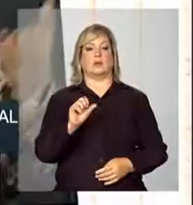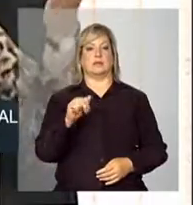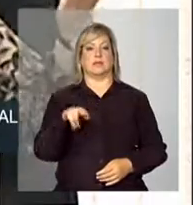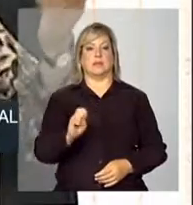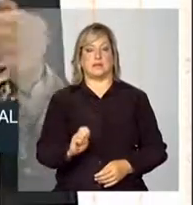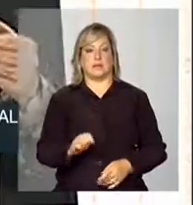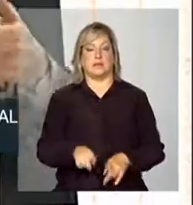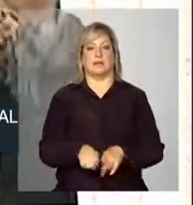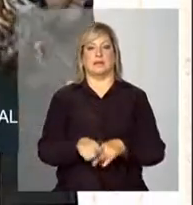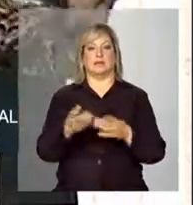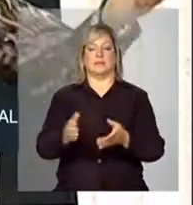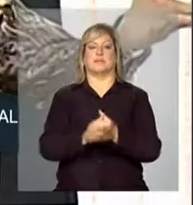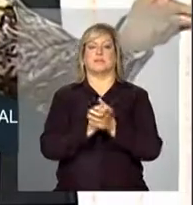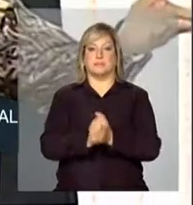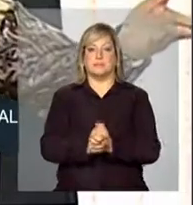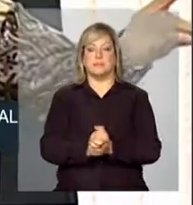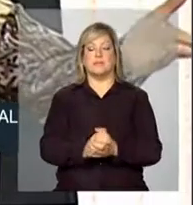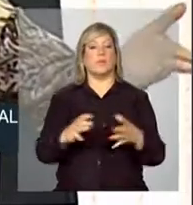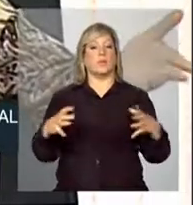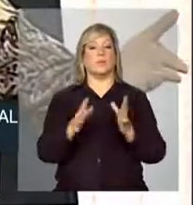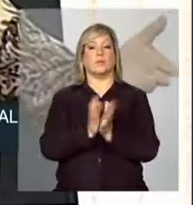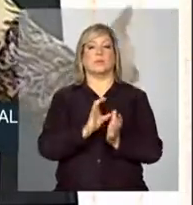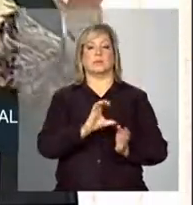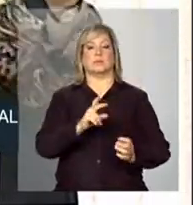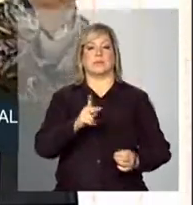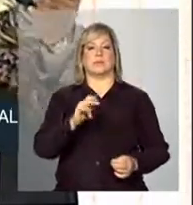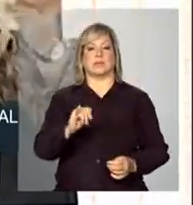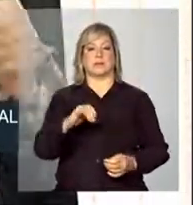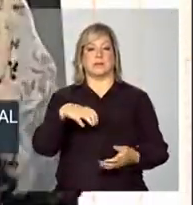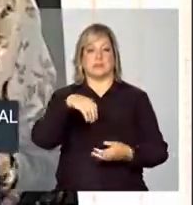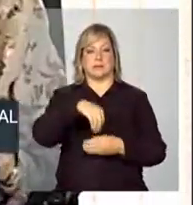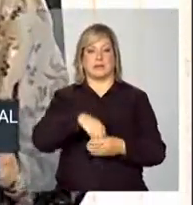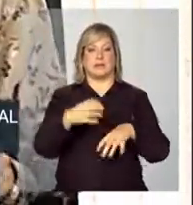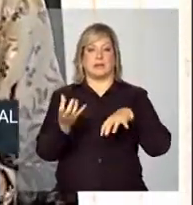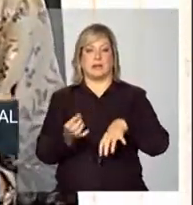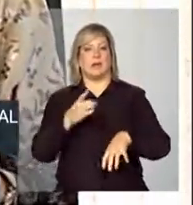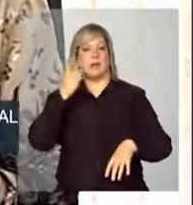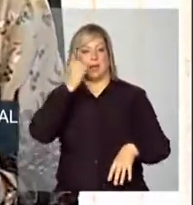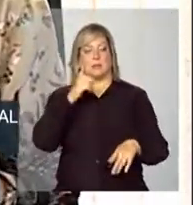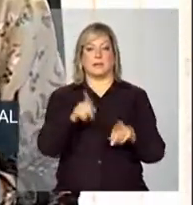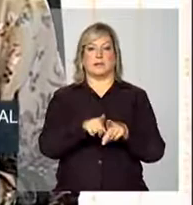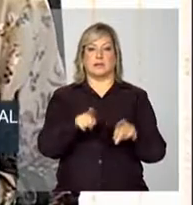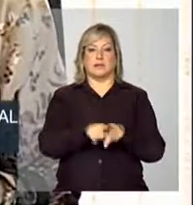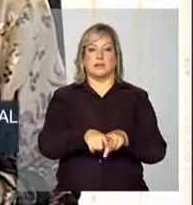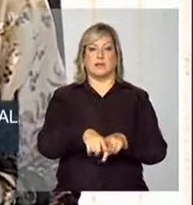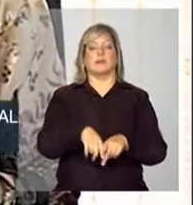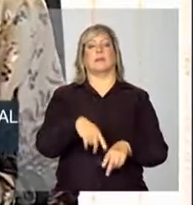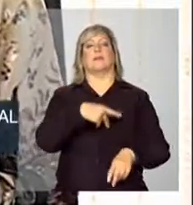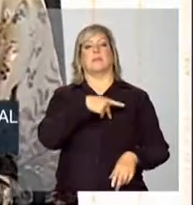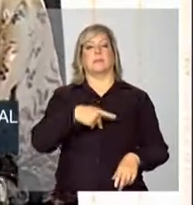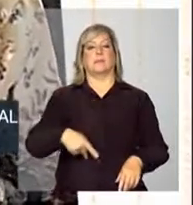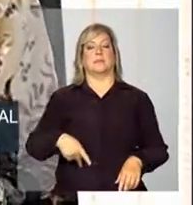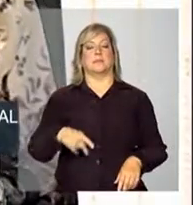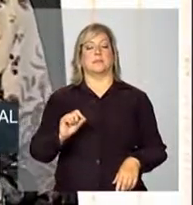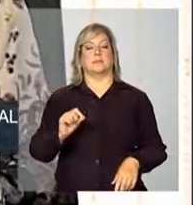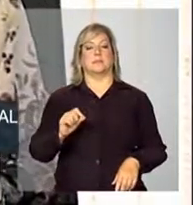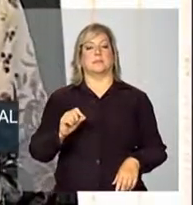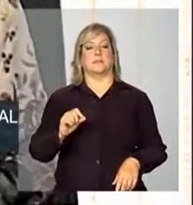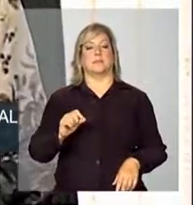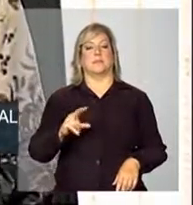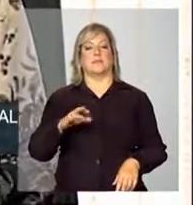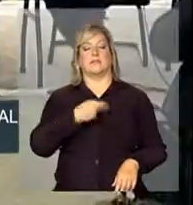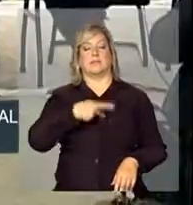Rosane Ferreira também então membros da CPI da câmara o vice-presidente a Presidenta da CPI do Senado e a